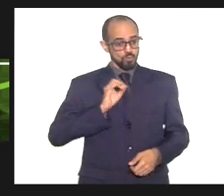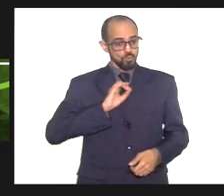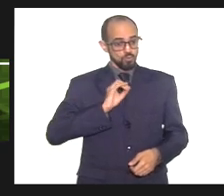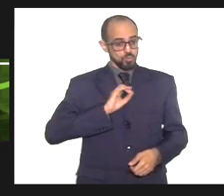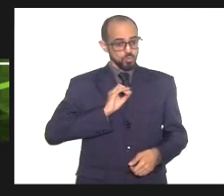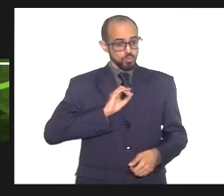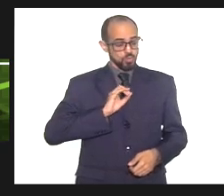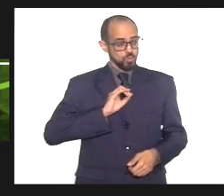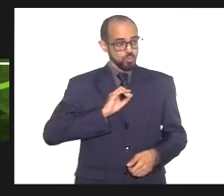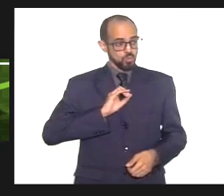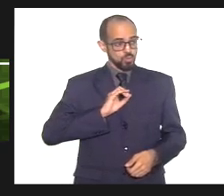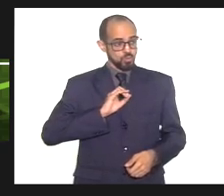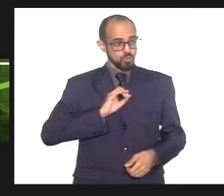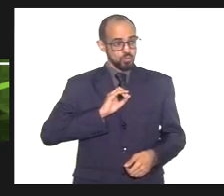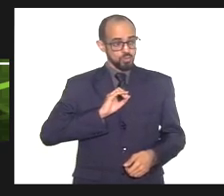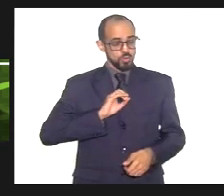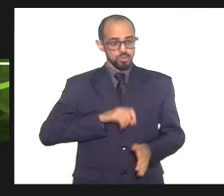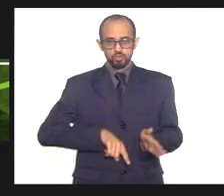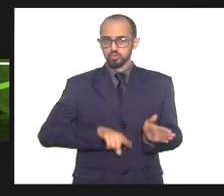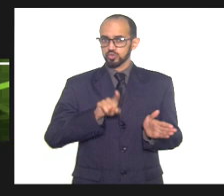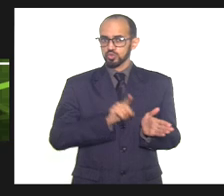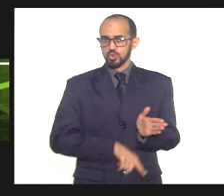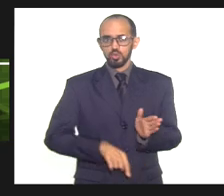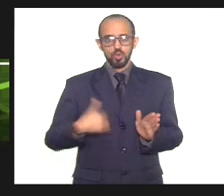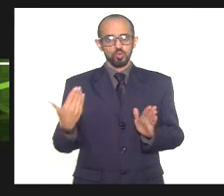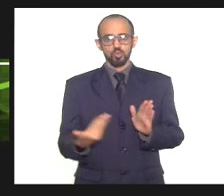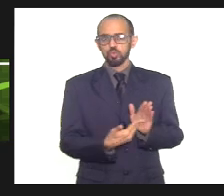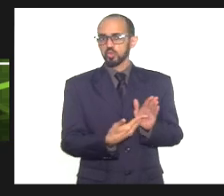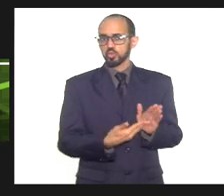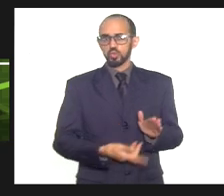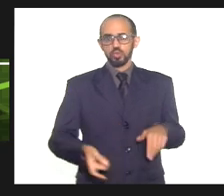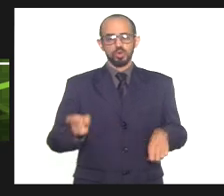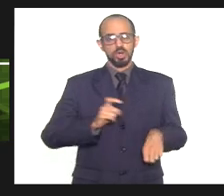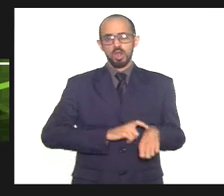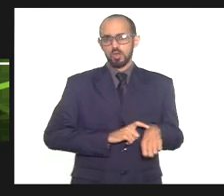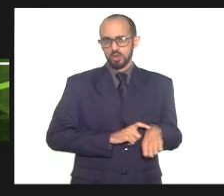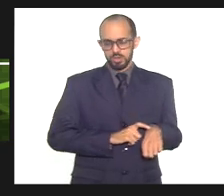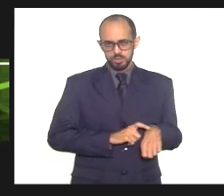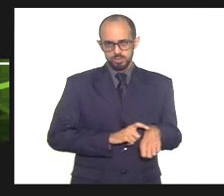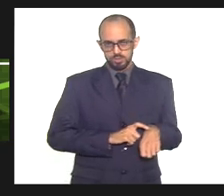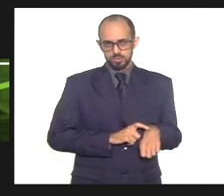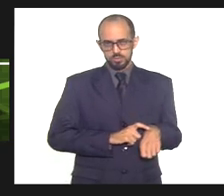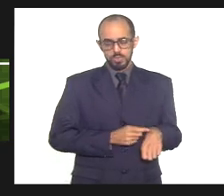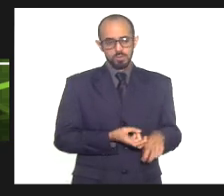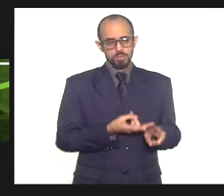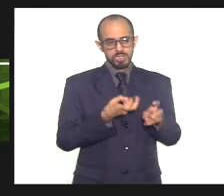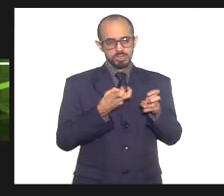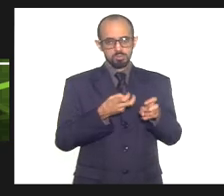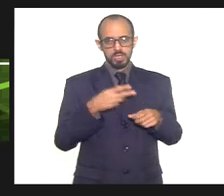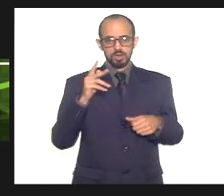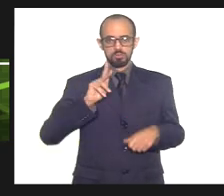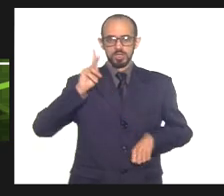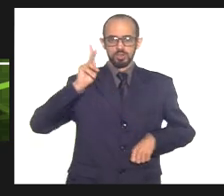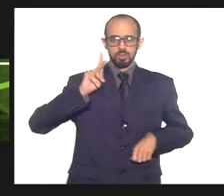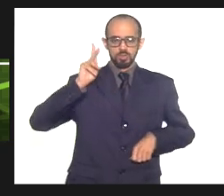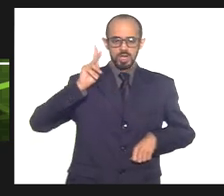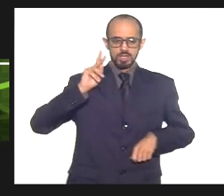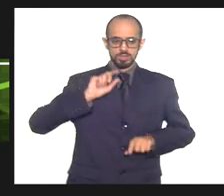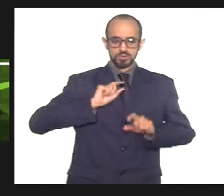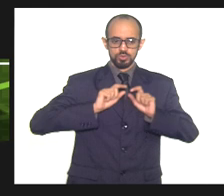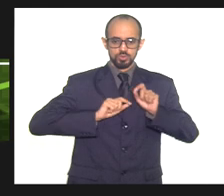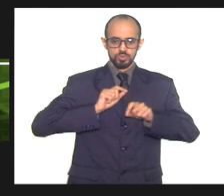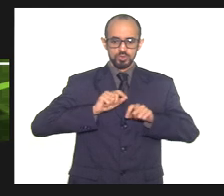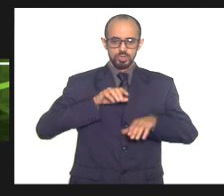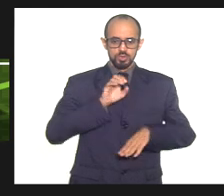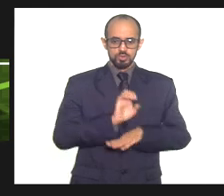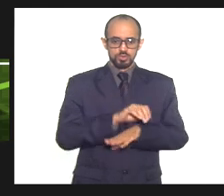e uma parcela única, considerando possivelmente a Petrobras naquele momento que o Estado